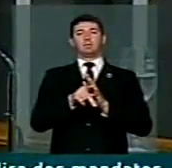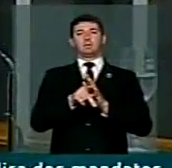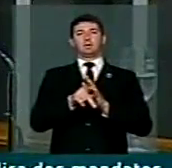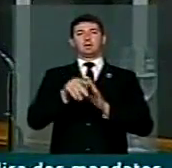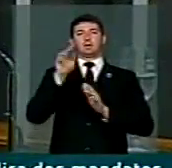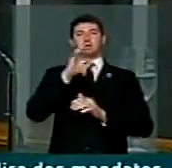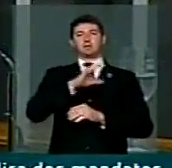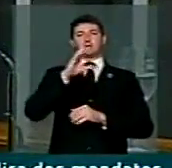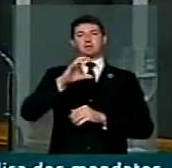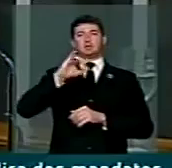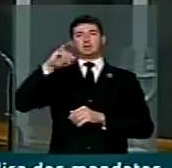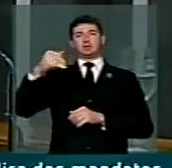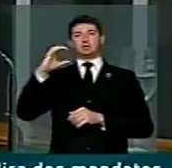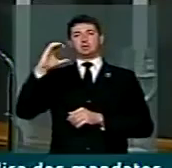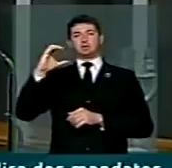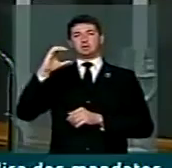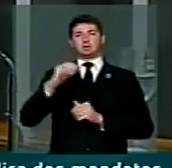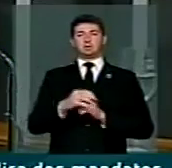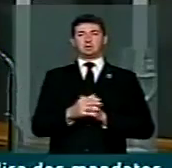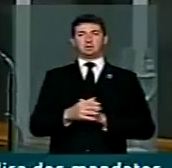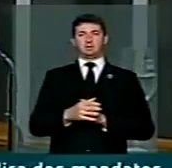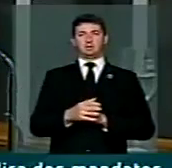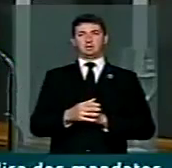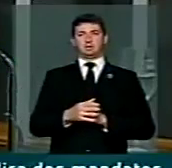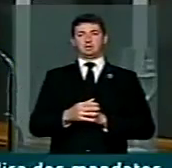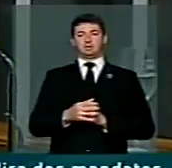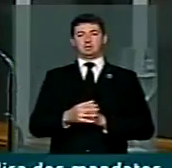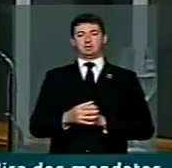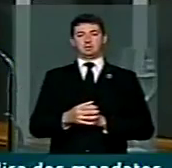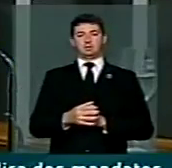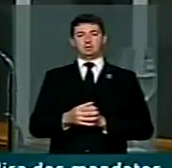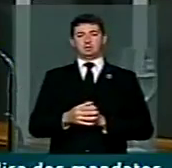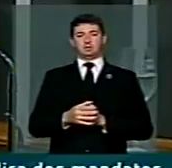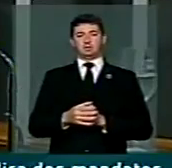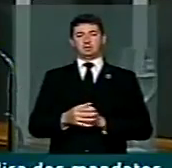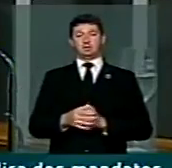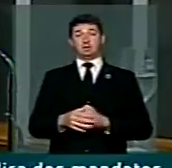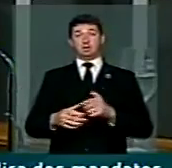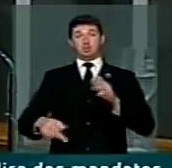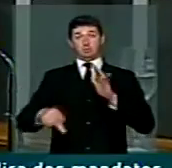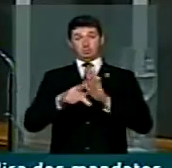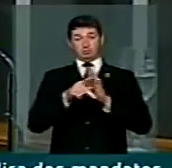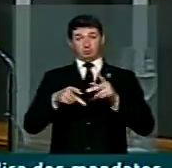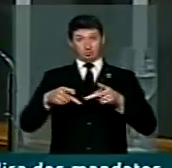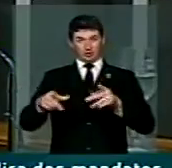de Constituição, Justiça e Cidadania. O referido projeto de lei